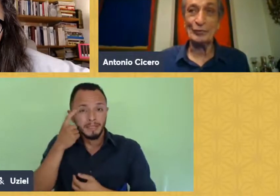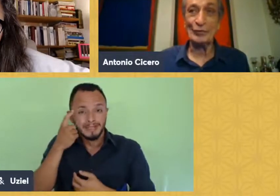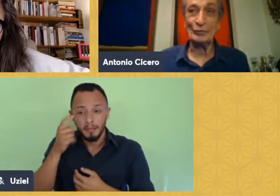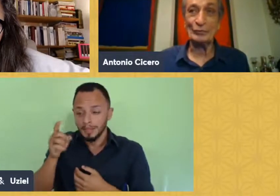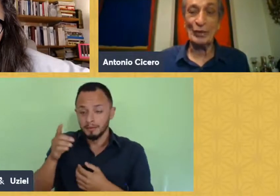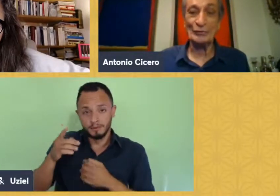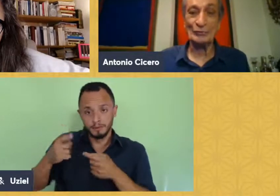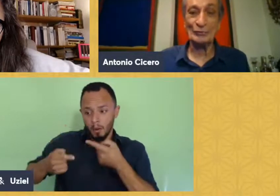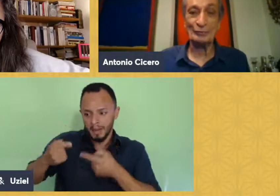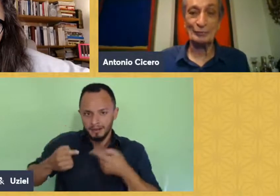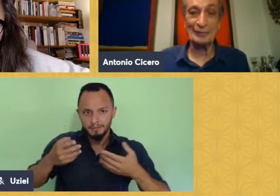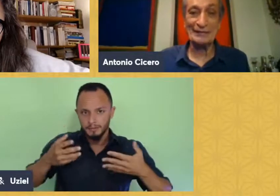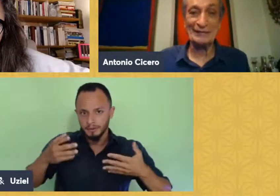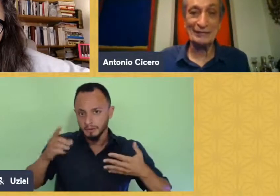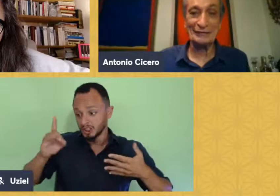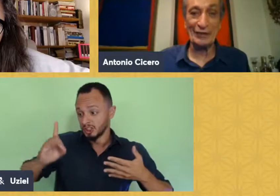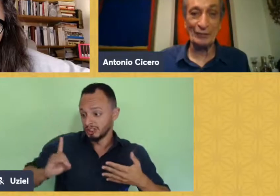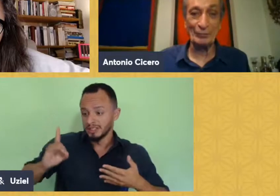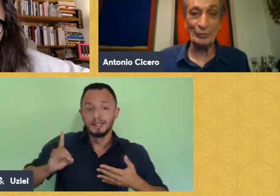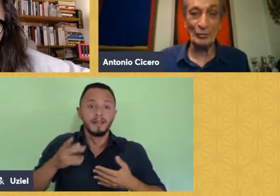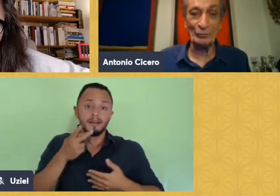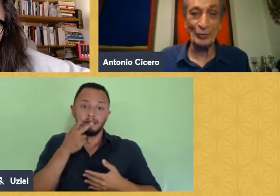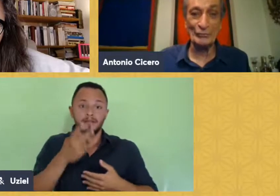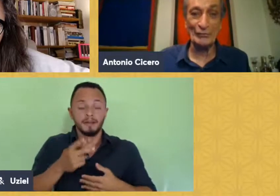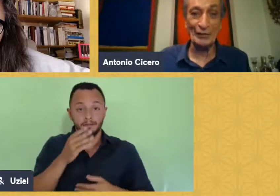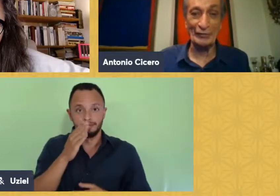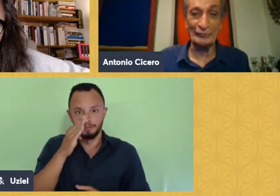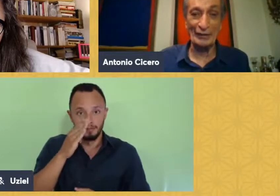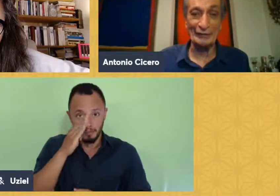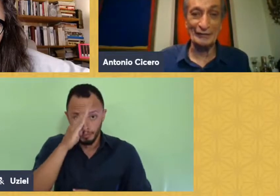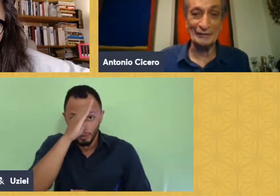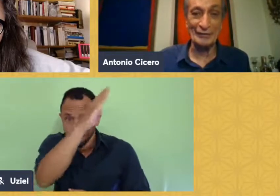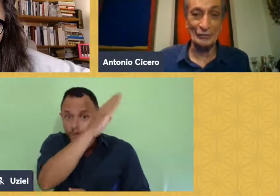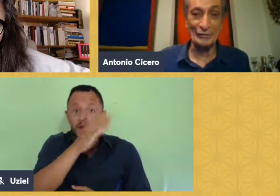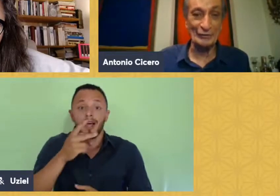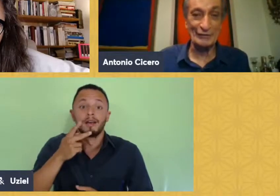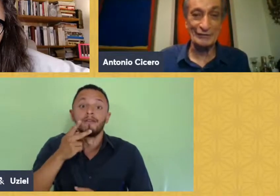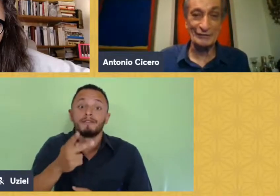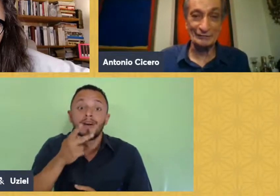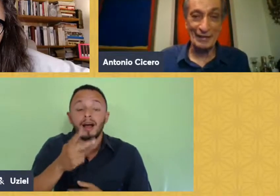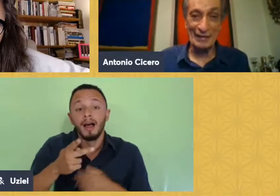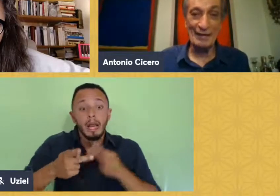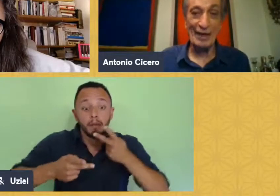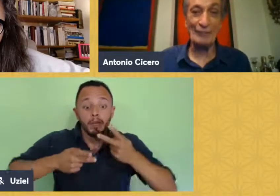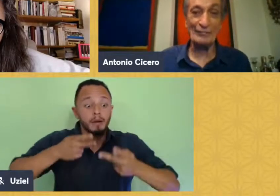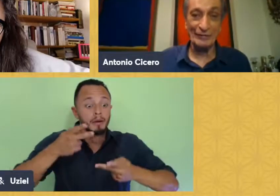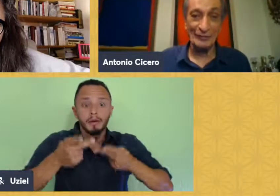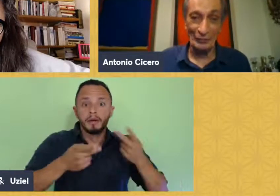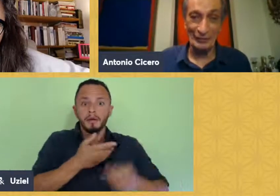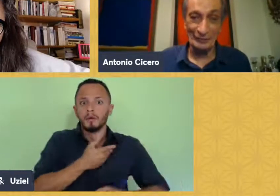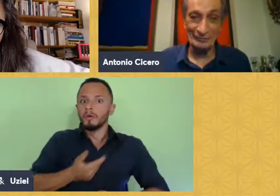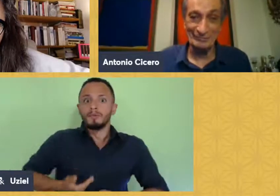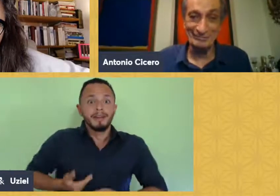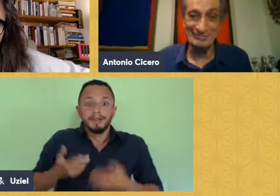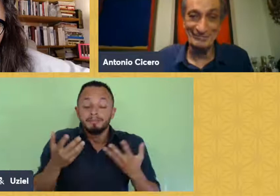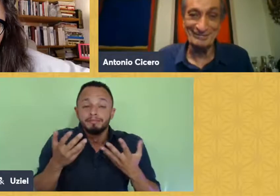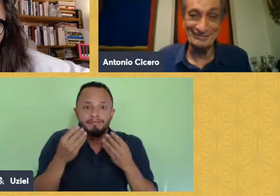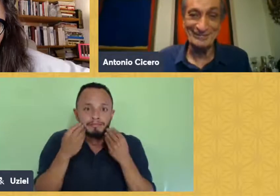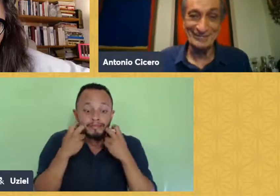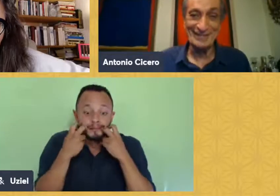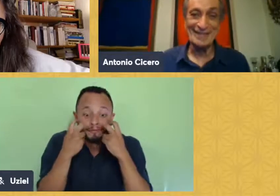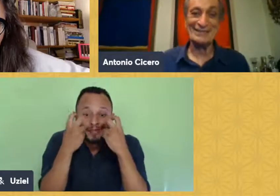o nosso presidente da República, o Bolsonaro, falando nas Nações Unidas, é uma vergonha,